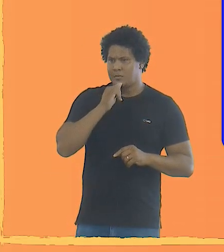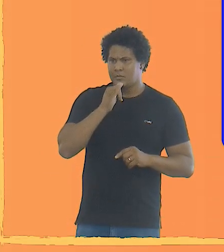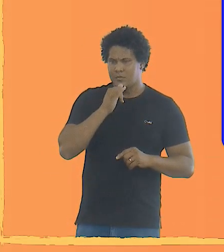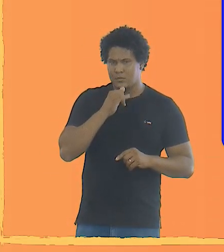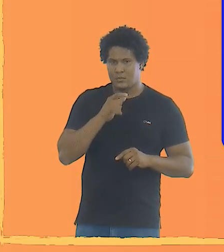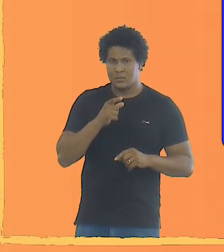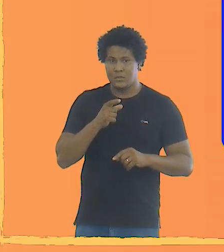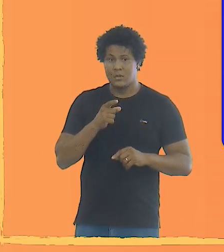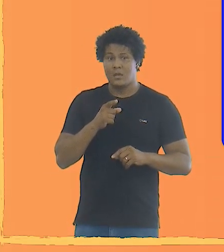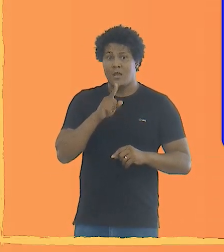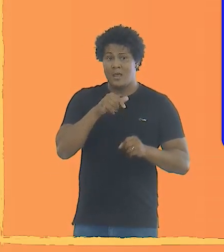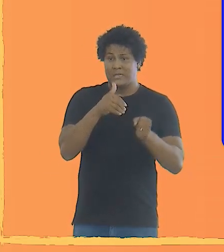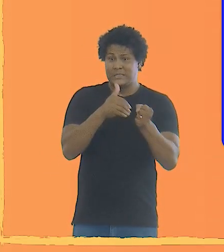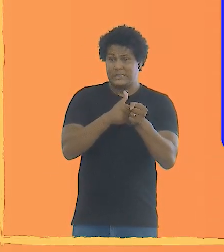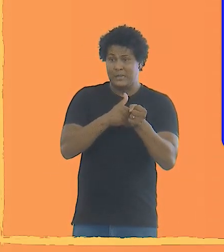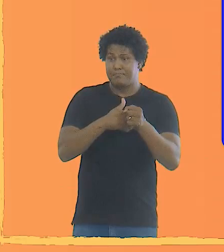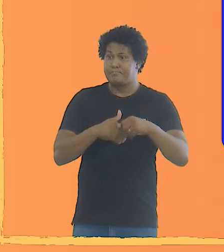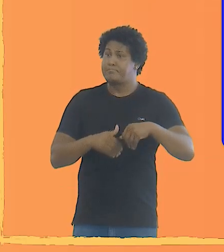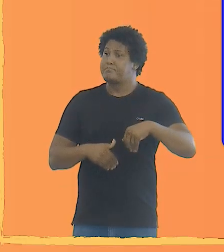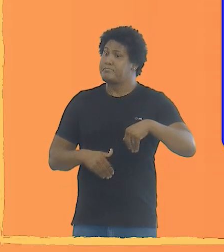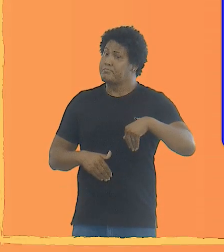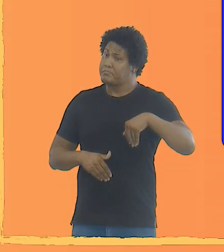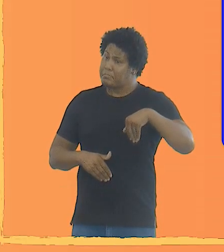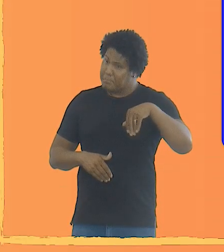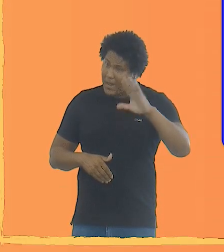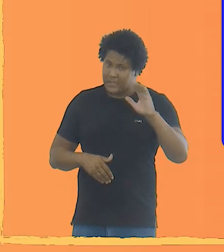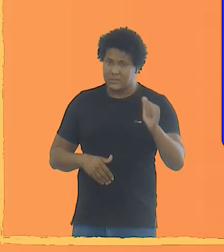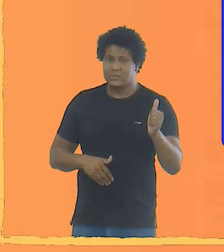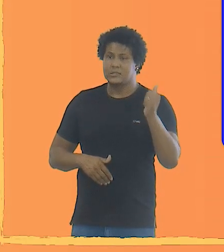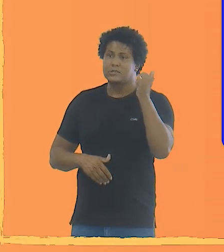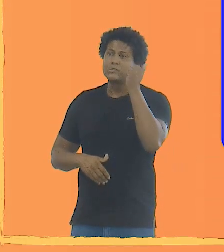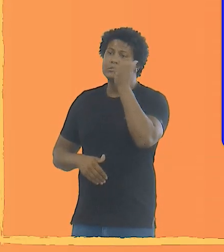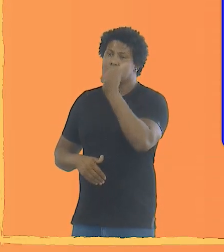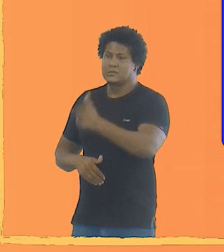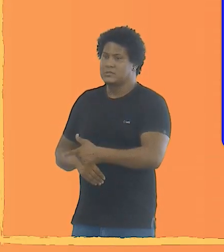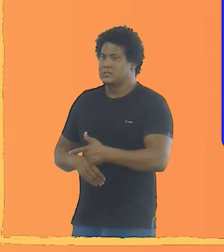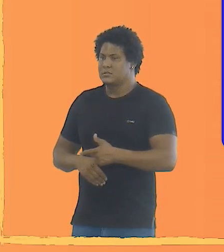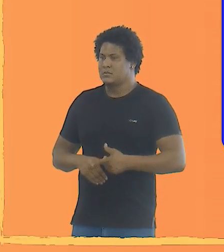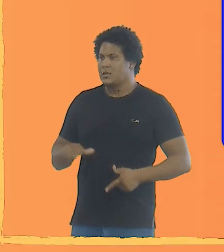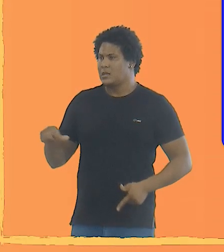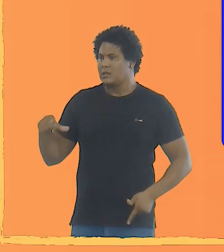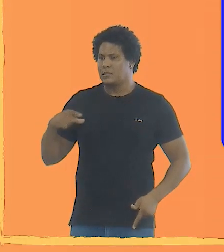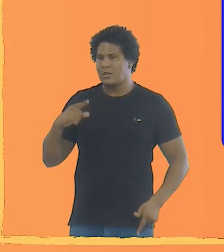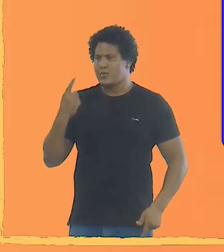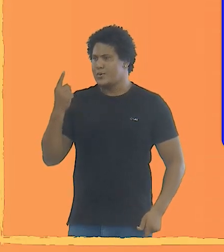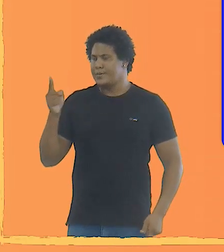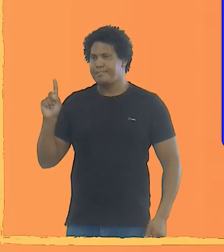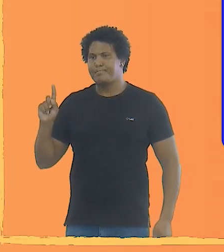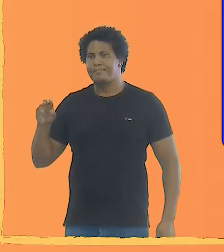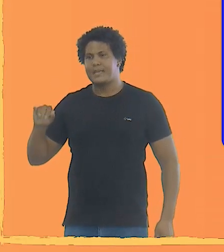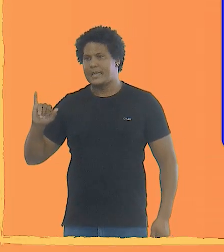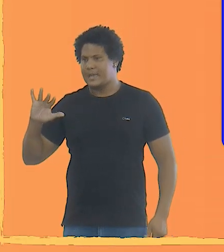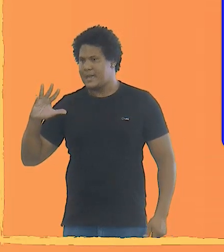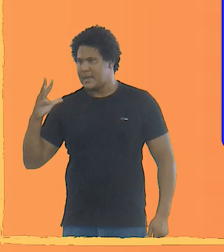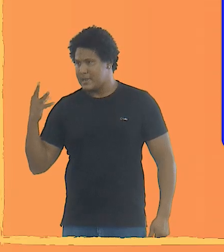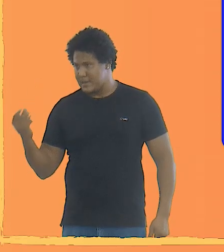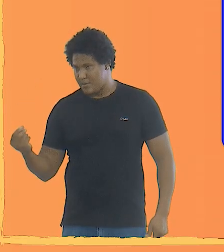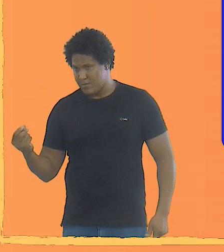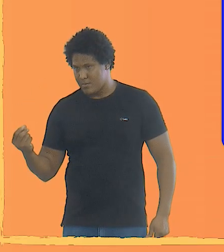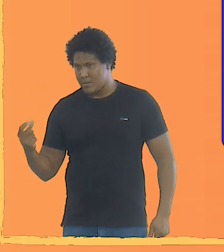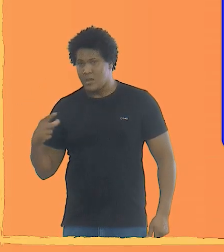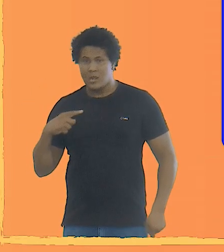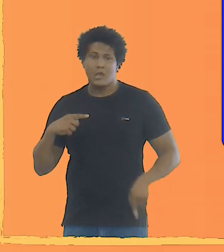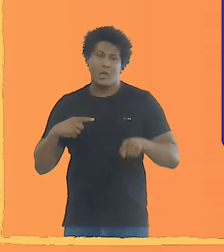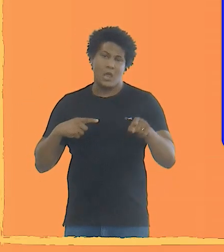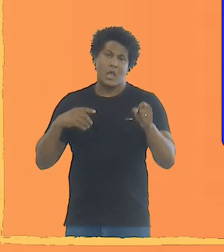senhas do que o número esperado de clientes. Qual é o número esperado de clientes? 1 milhão de clientes. Então ele quer um formato que